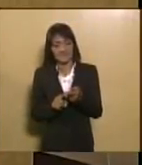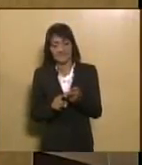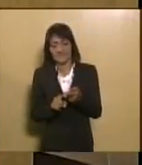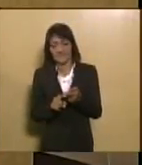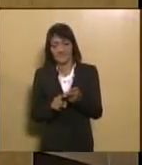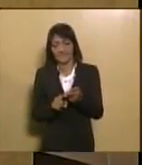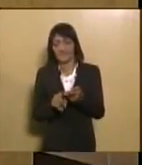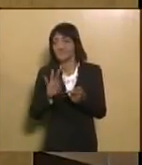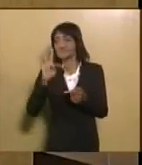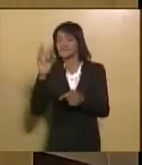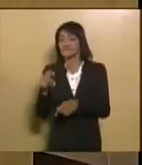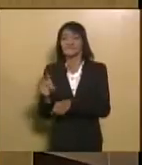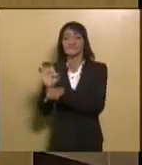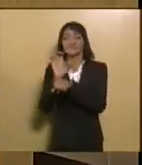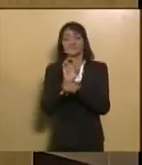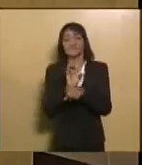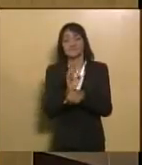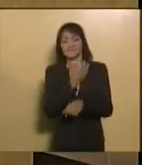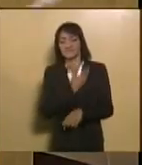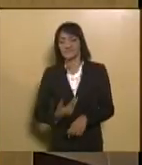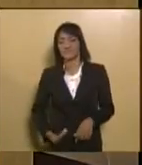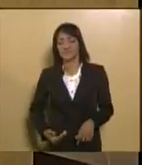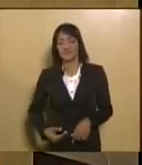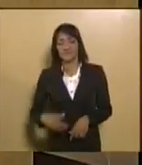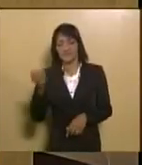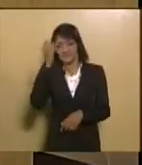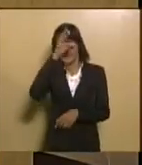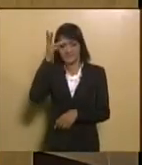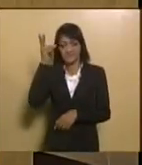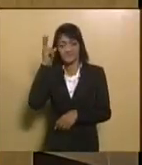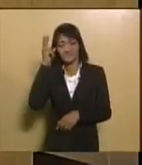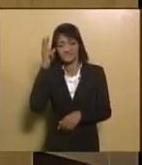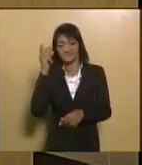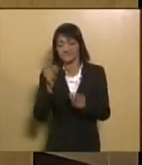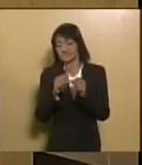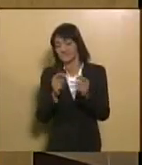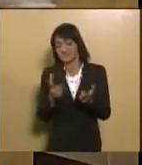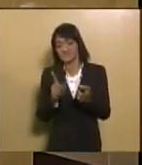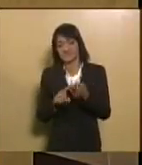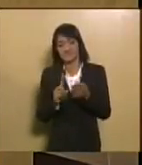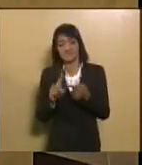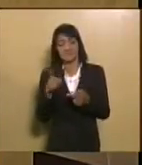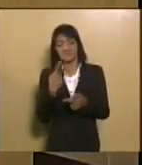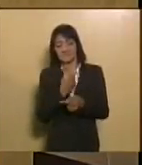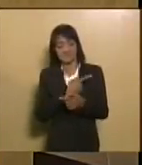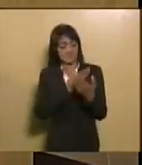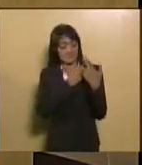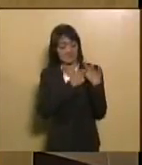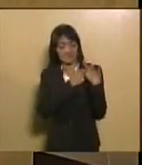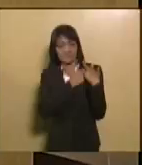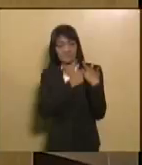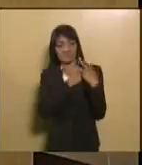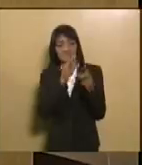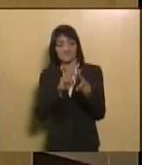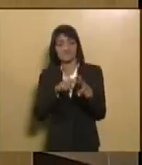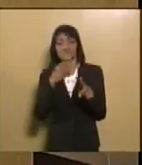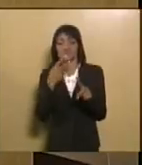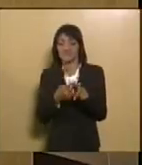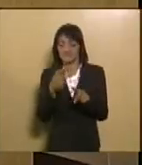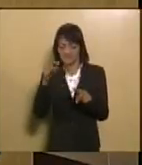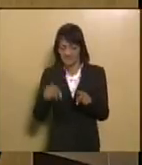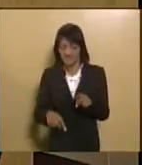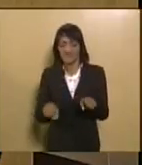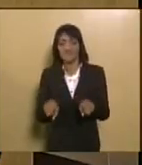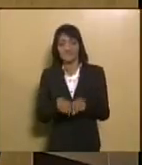os estados e os municípios e, por consequência, aumentará a nossa responsabilidade, a responsabilidade desta